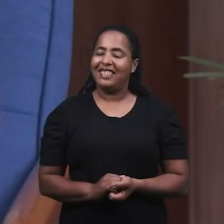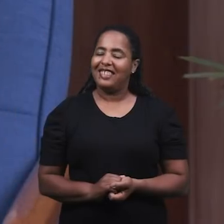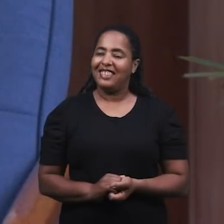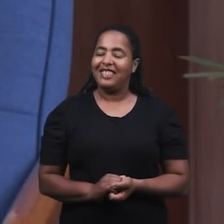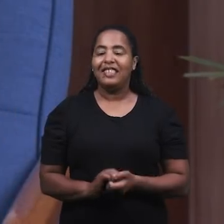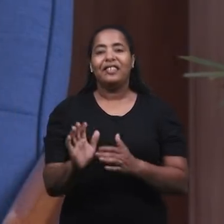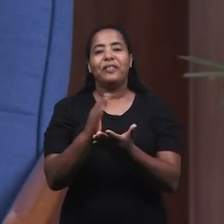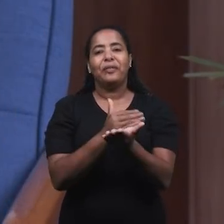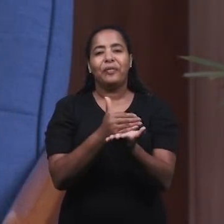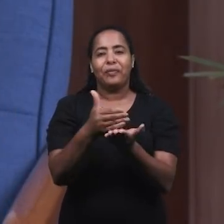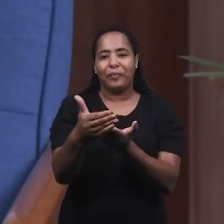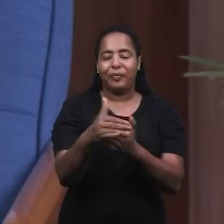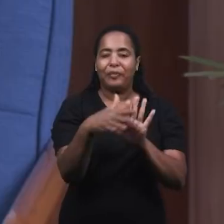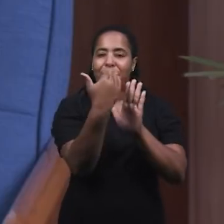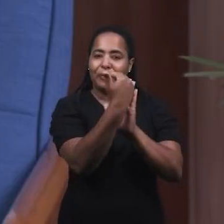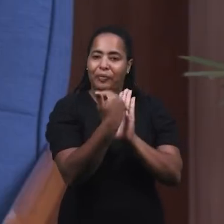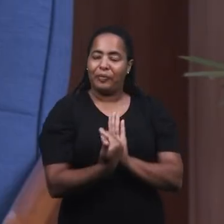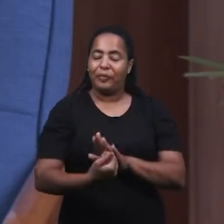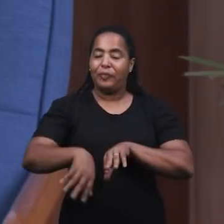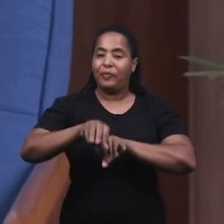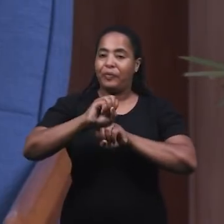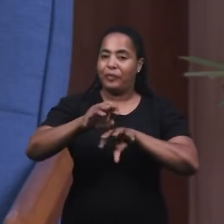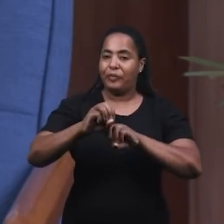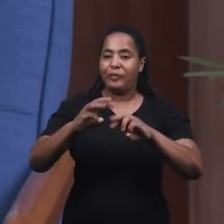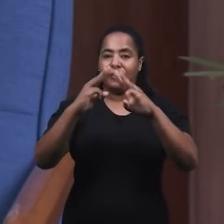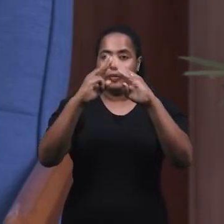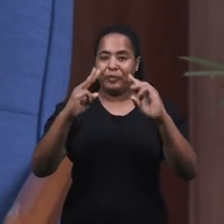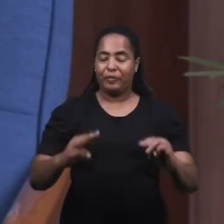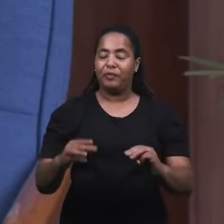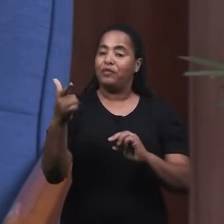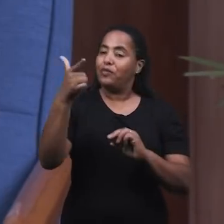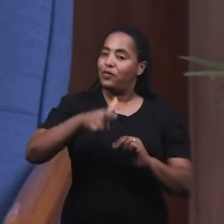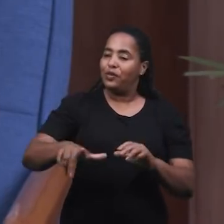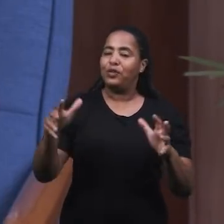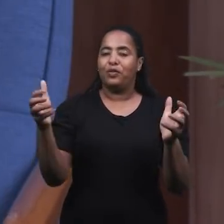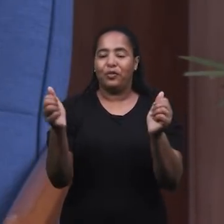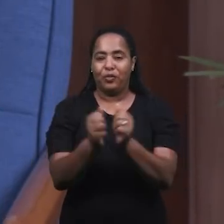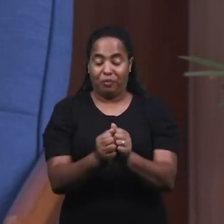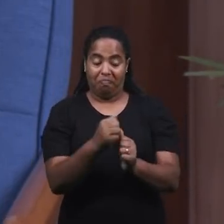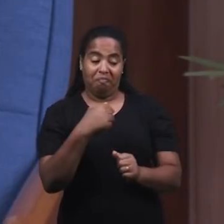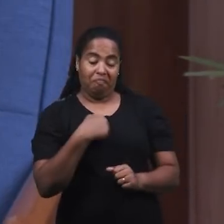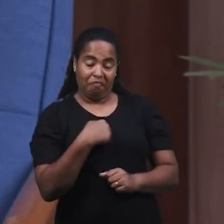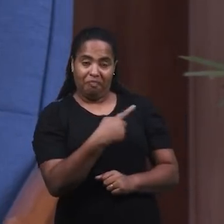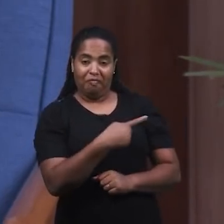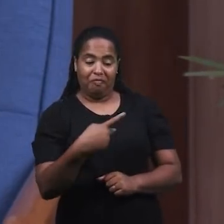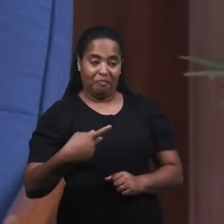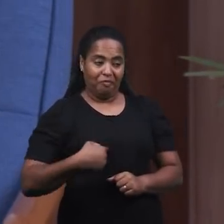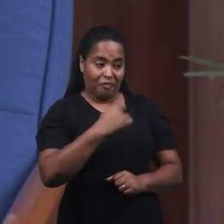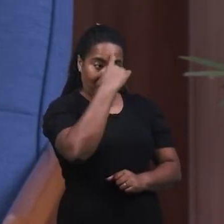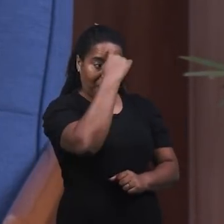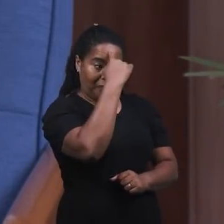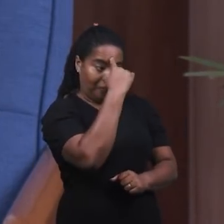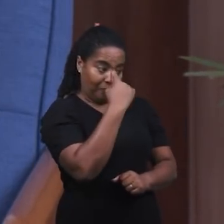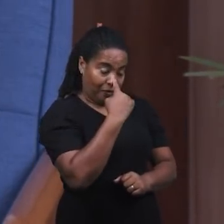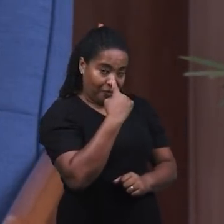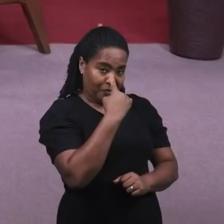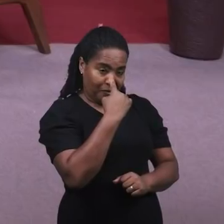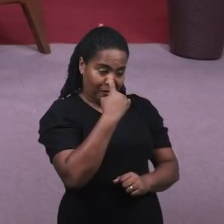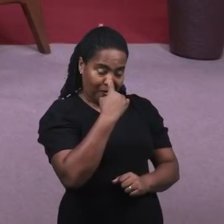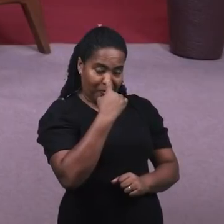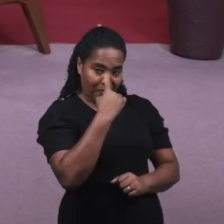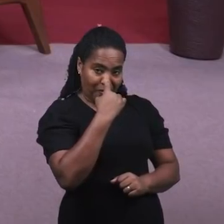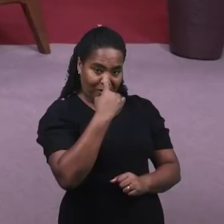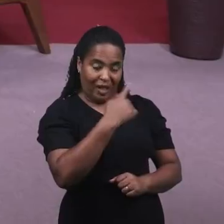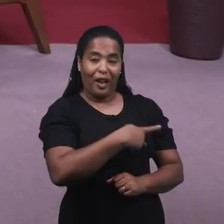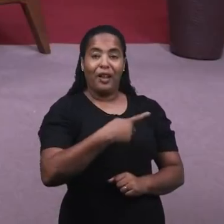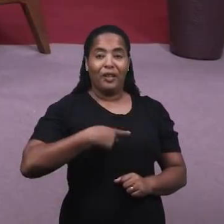E a gente começa então o quadro Lições do Manaim. Mais uma vez estamos juntos aqui, eu, pastor Daniel Moreira e o pastor Sérgio Souza. Queridos, a paz do